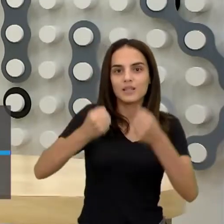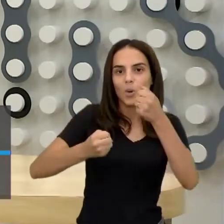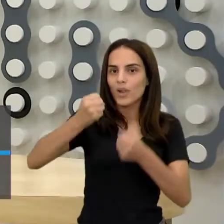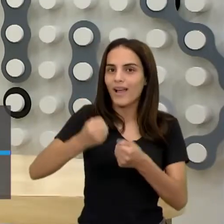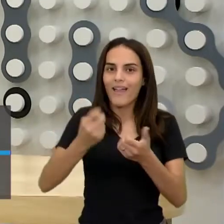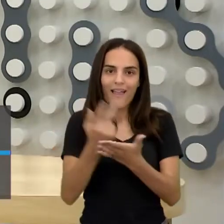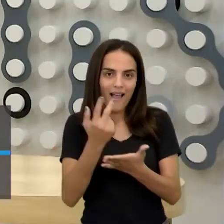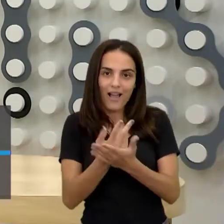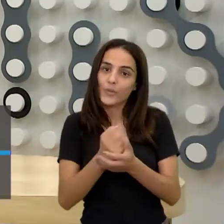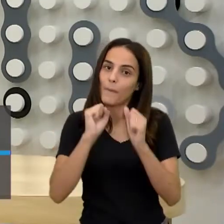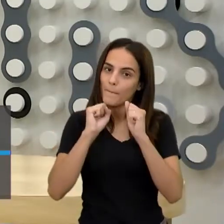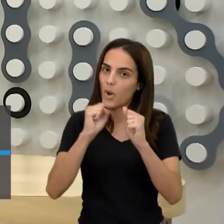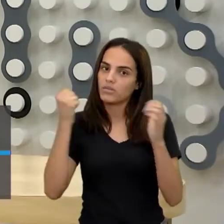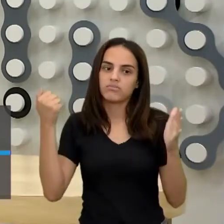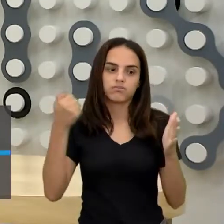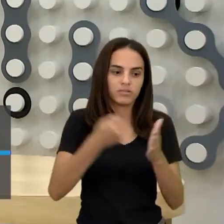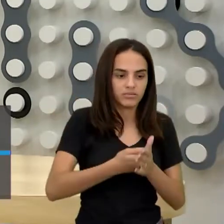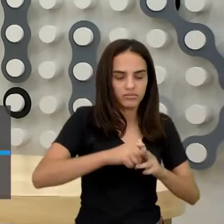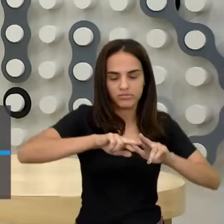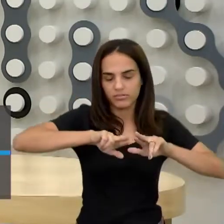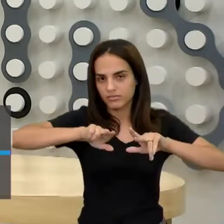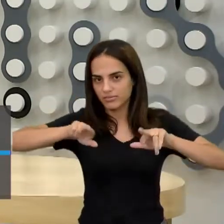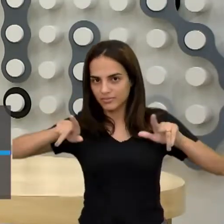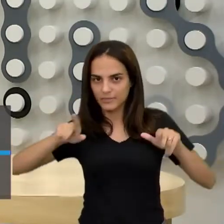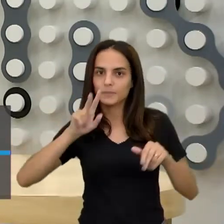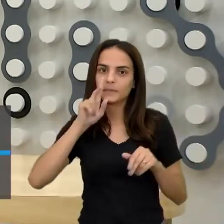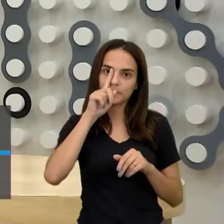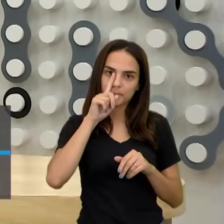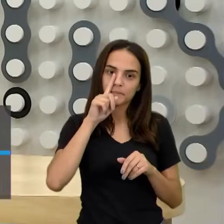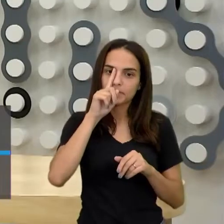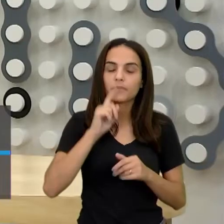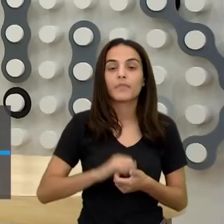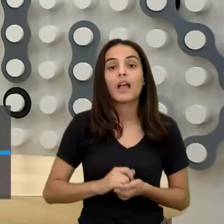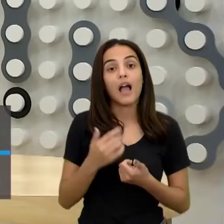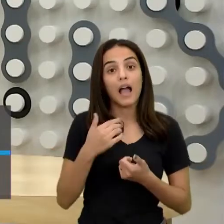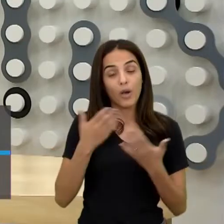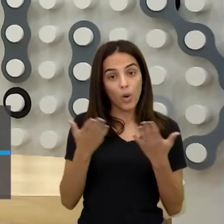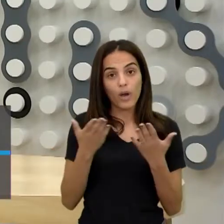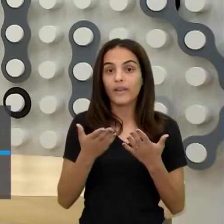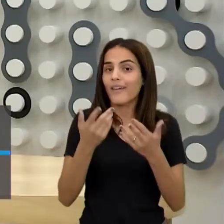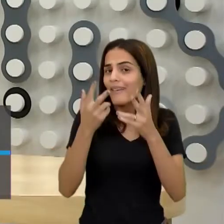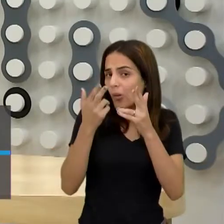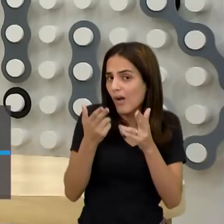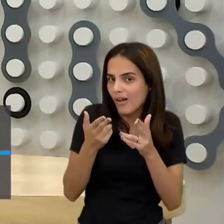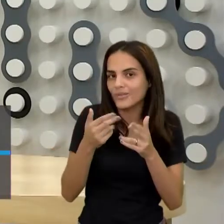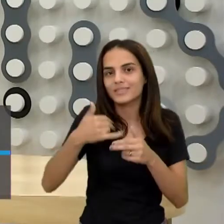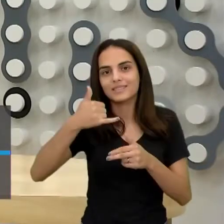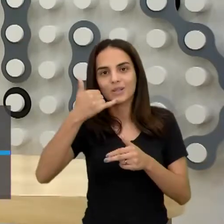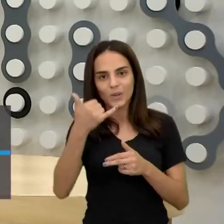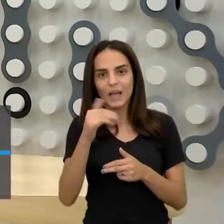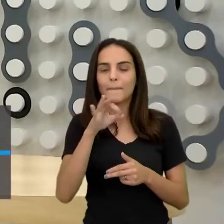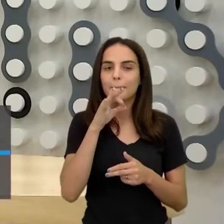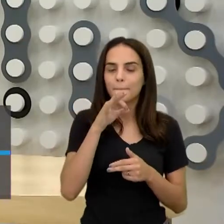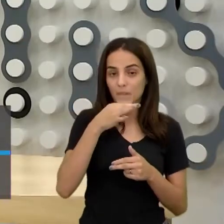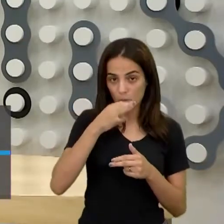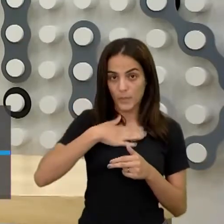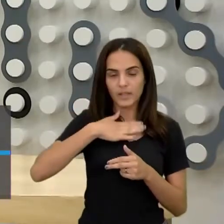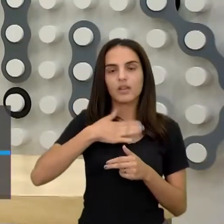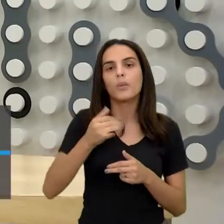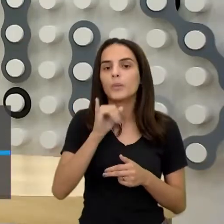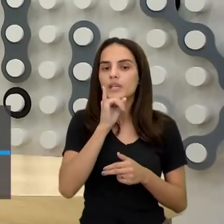um celular. Se usado, na minha opinião, se usado bem, corretamente, adequadamente, na hora certa, com a orientação certa, da forma